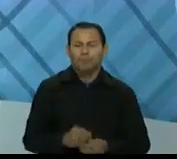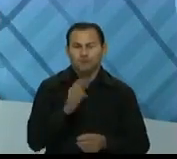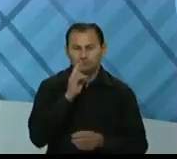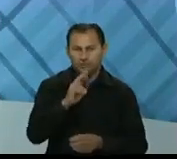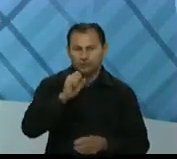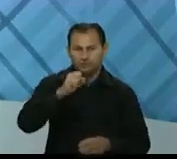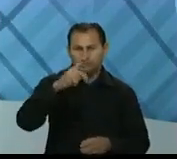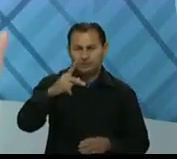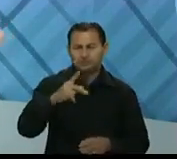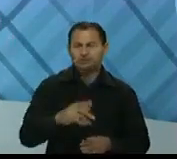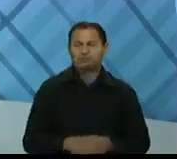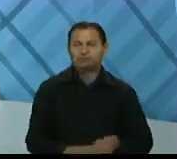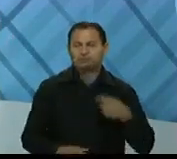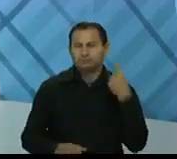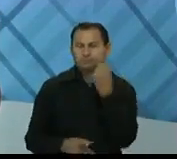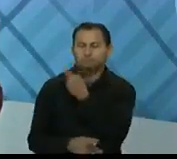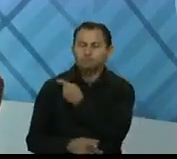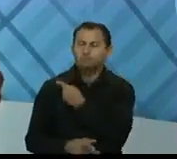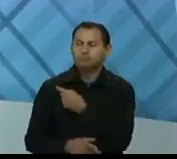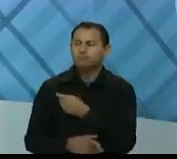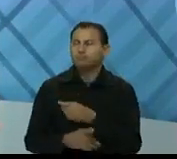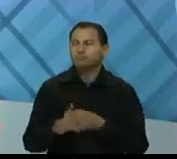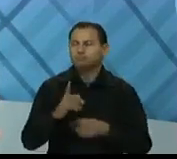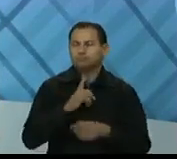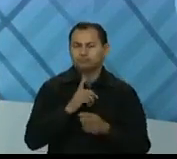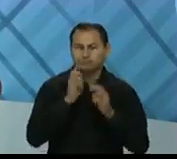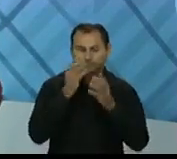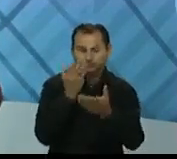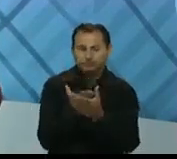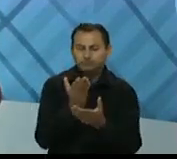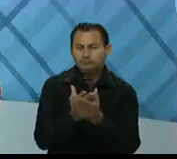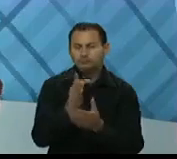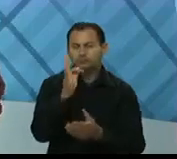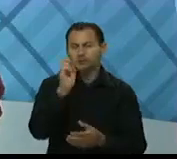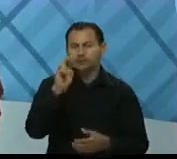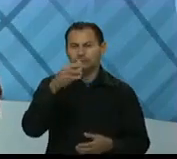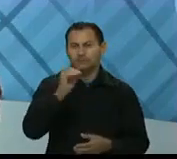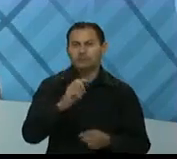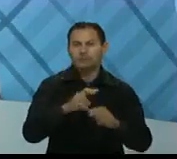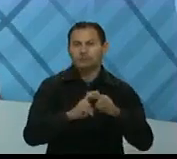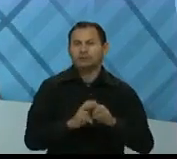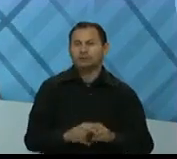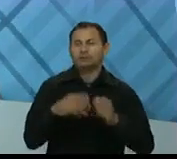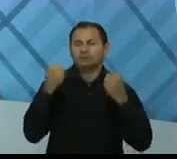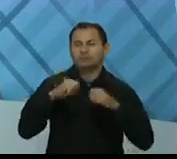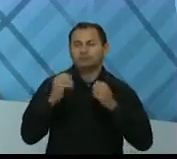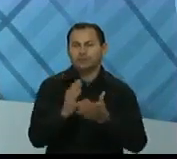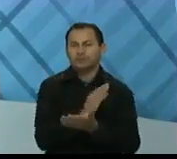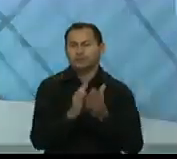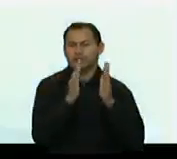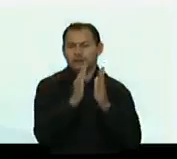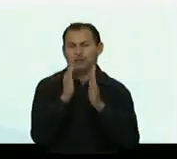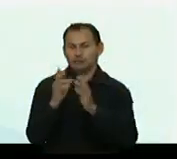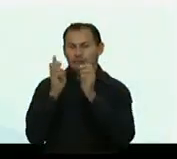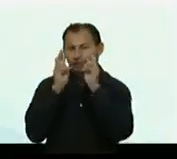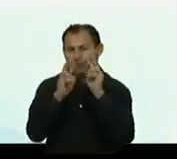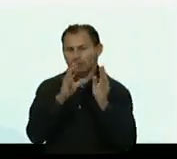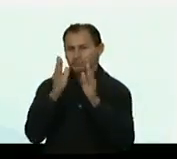a situação-problema, nós recorreremos ao nosso estudo de funções. E para isso serão necessárias algumas etapas.